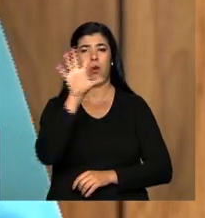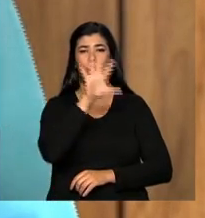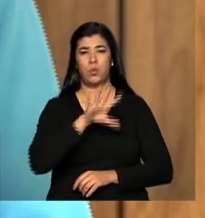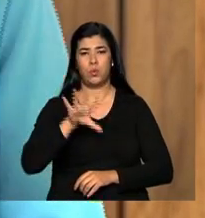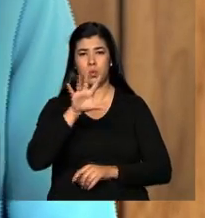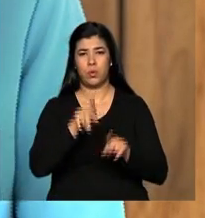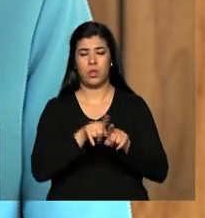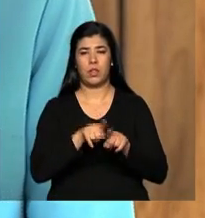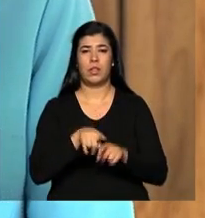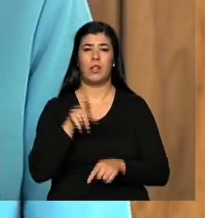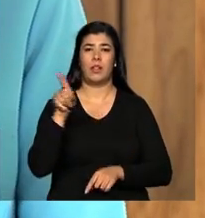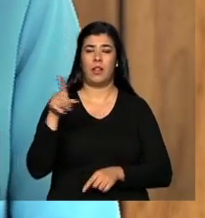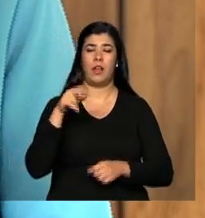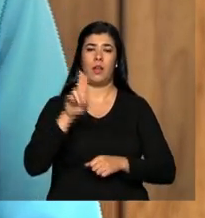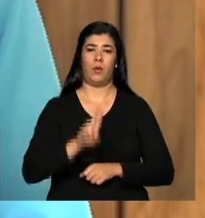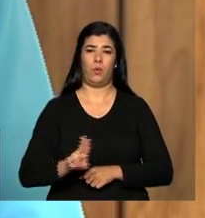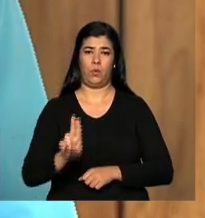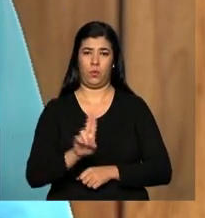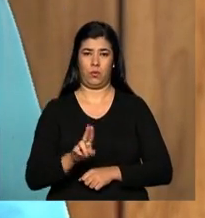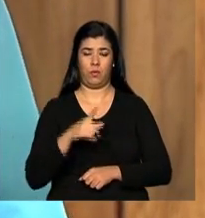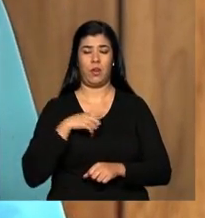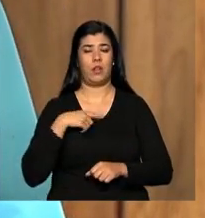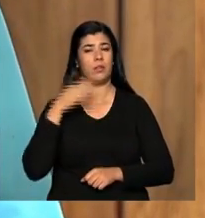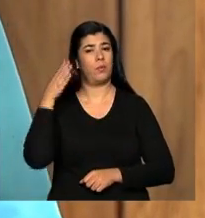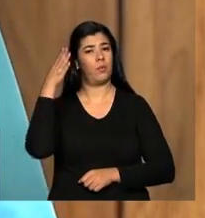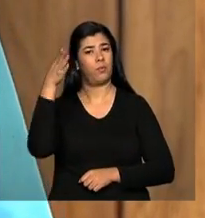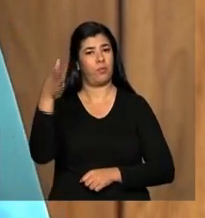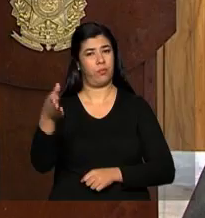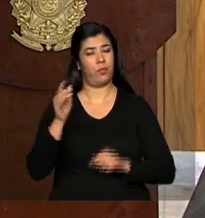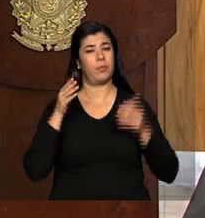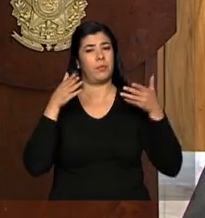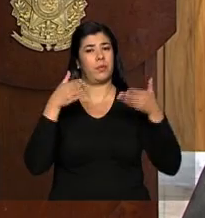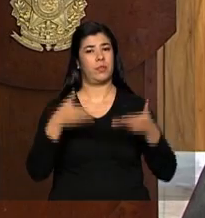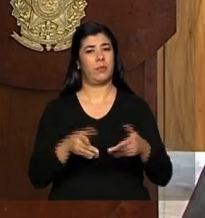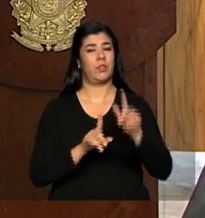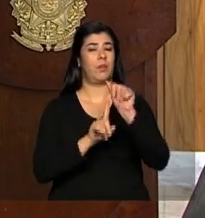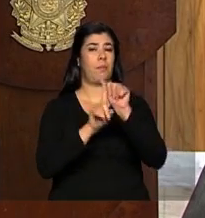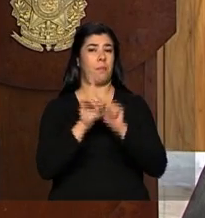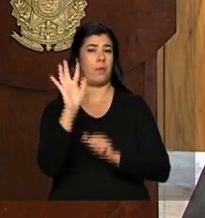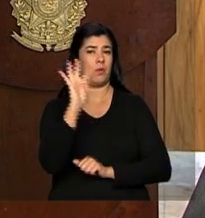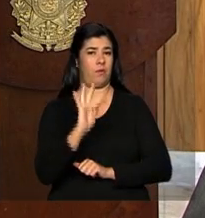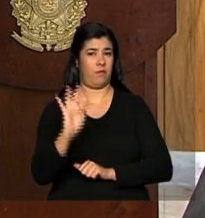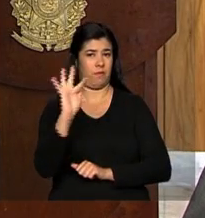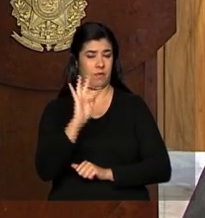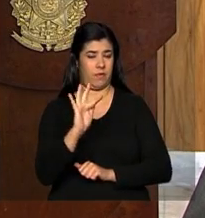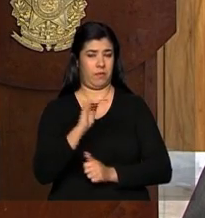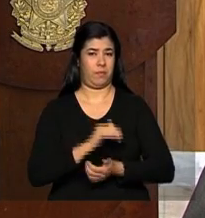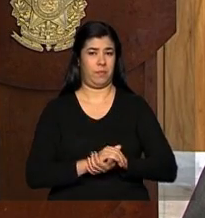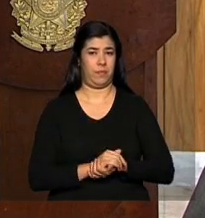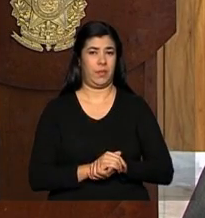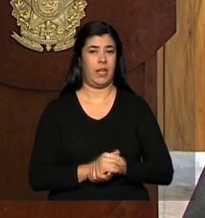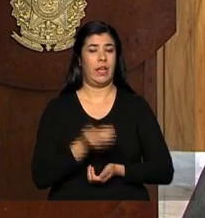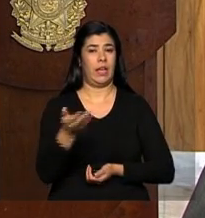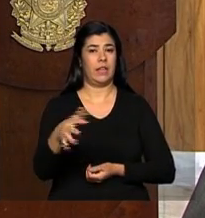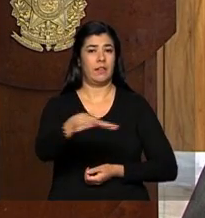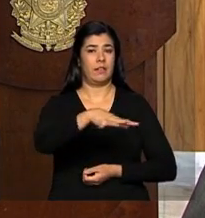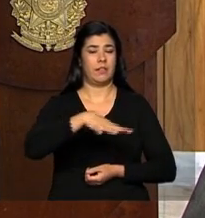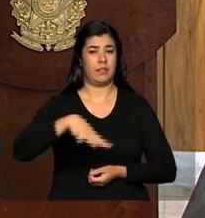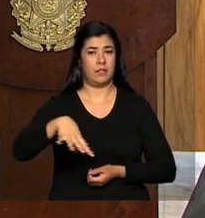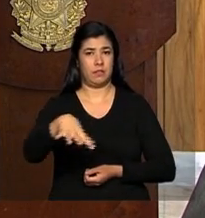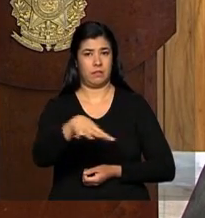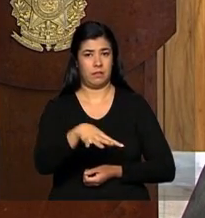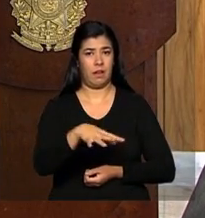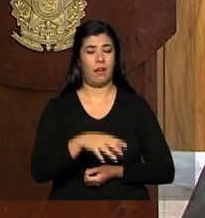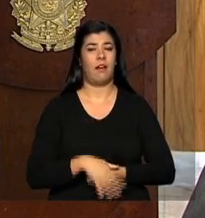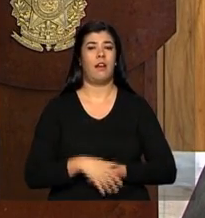cuja inauguração tive a honra de participar em fevereiro último. O parque